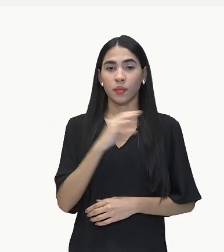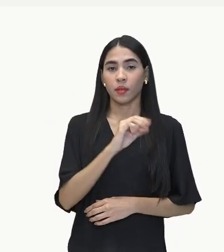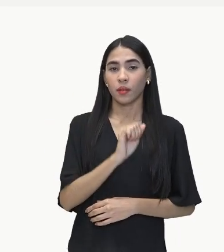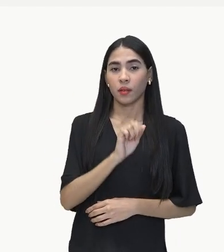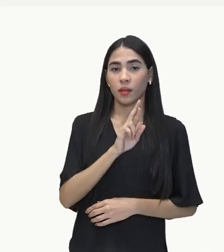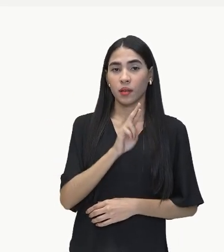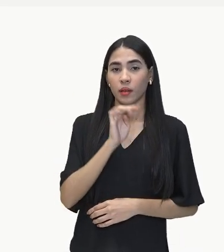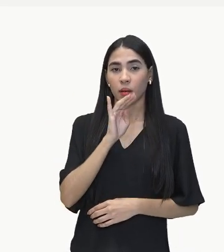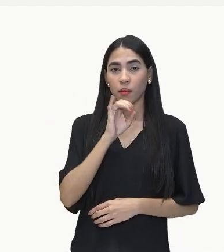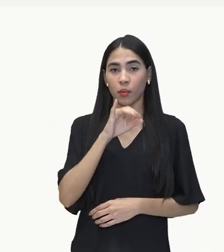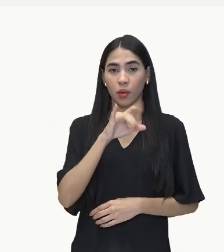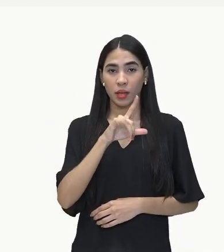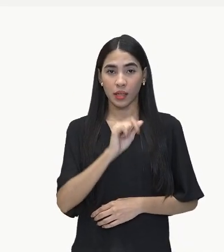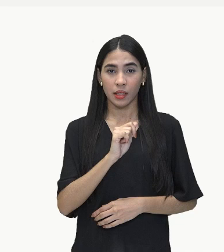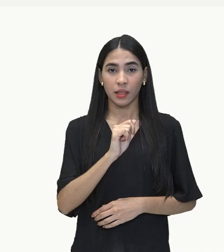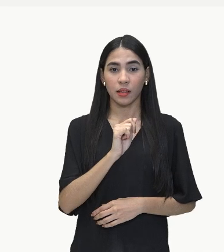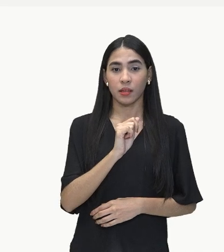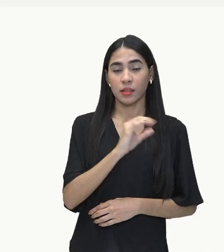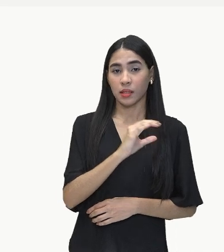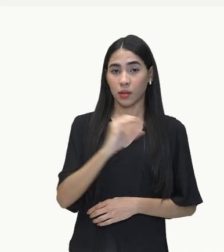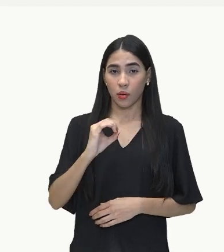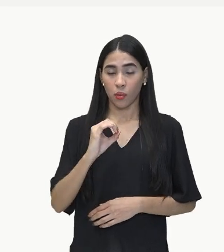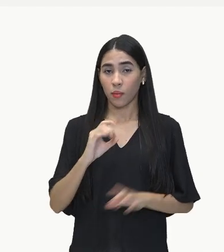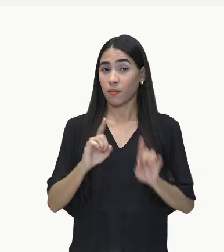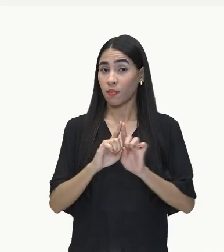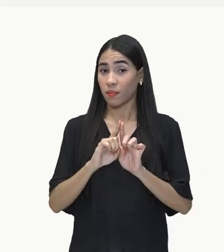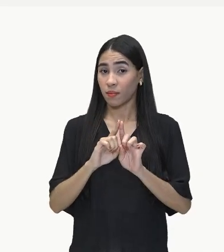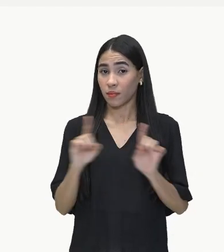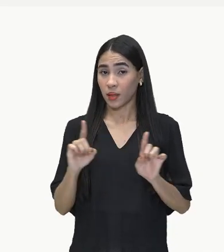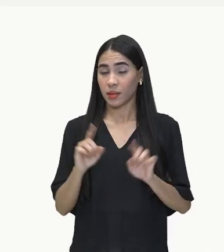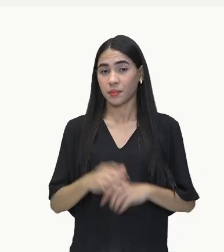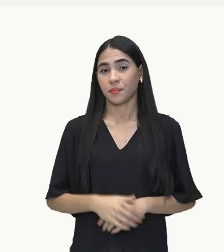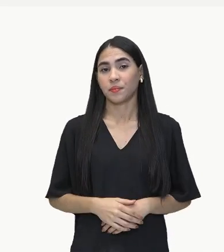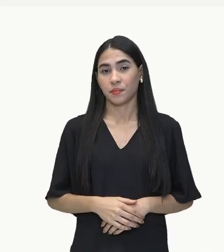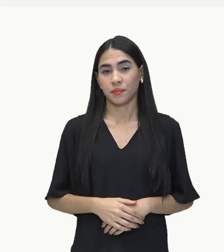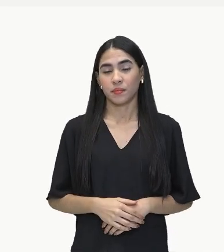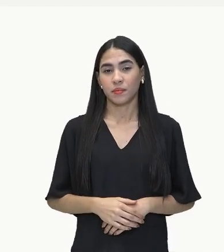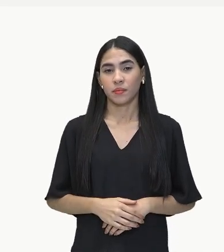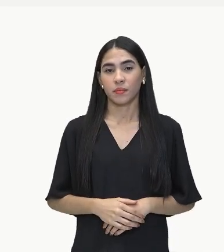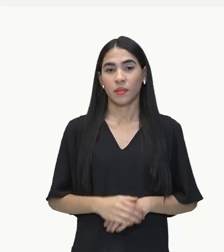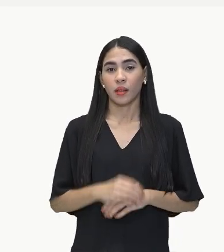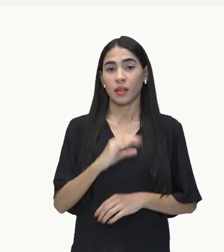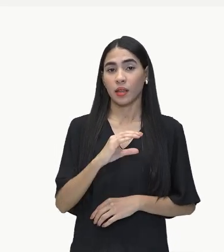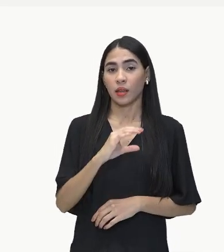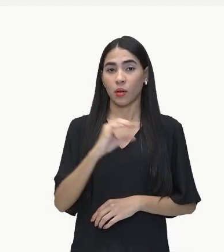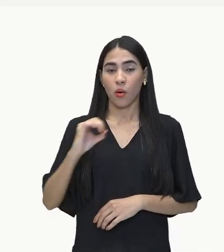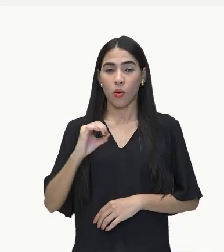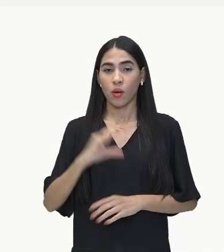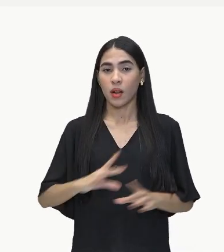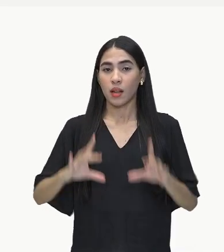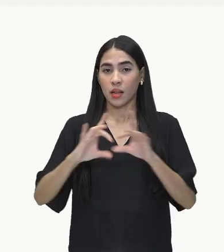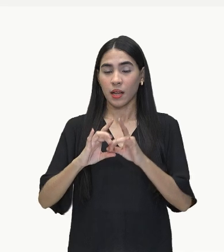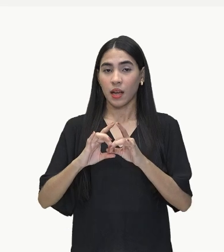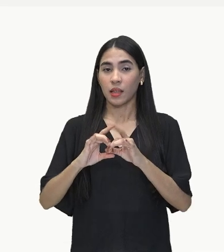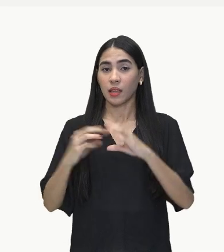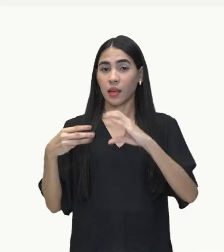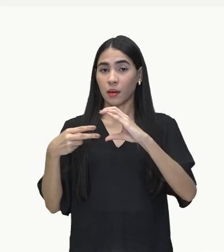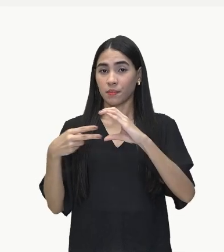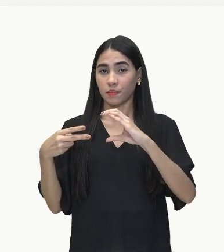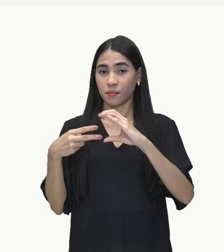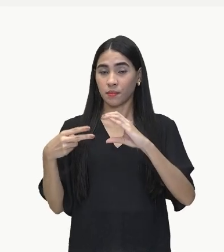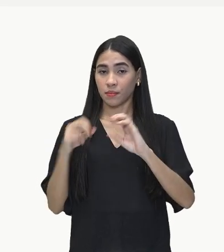carbonila. Só que a carbonila, ela se encontra ligada a um carbono secundário, tá